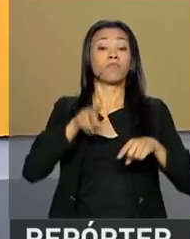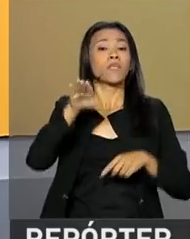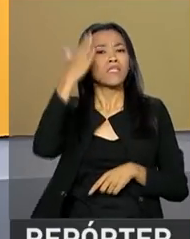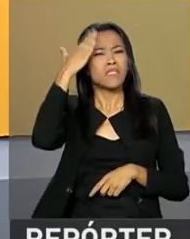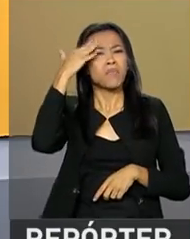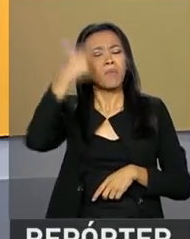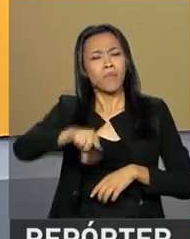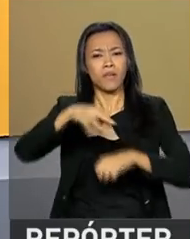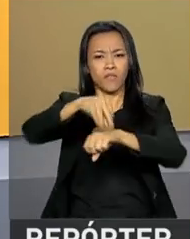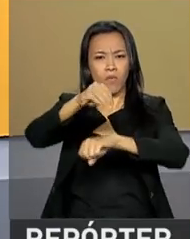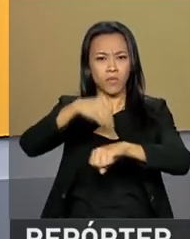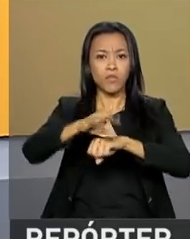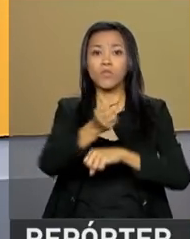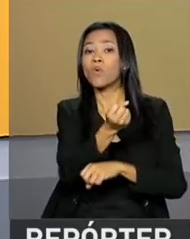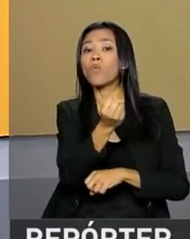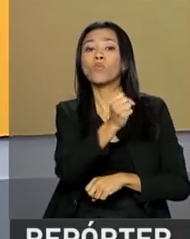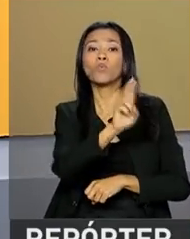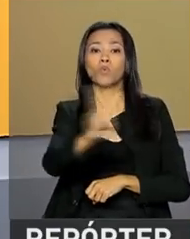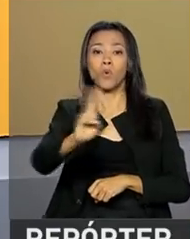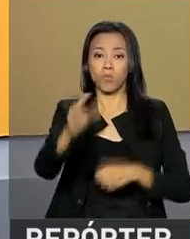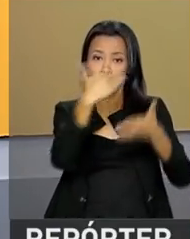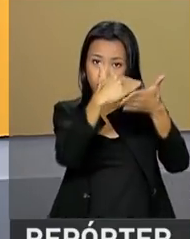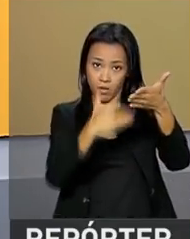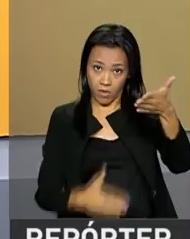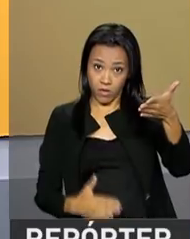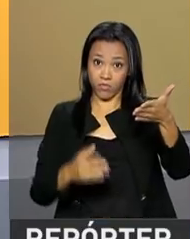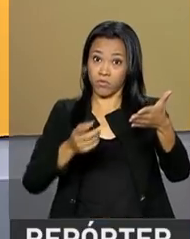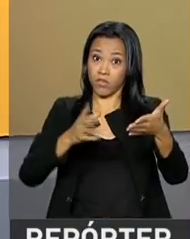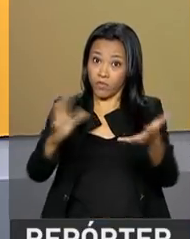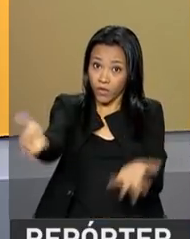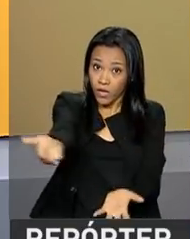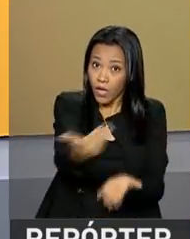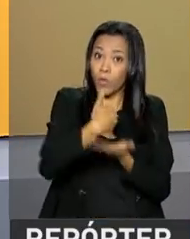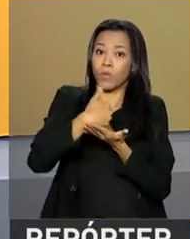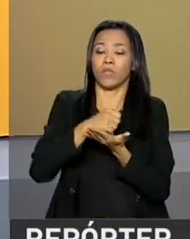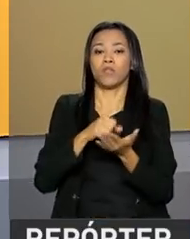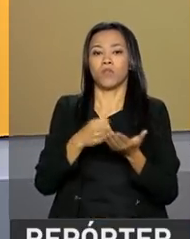os medicamentos suspensos basta acessar o portal ponto